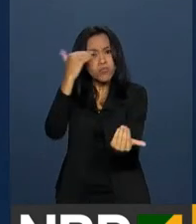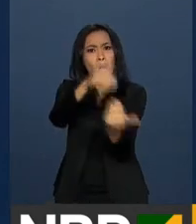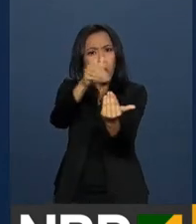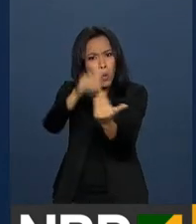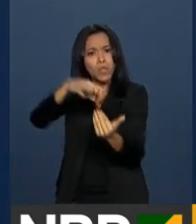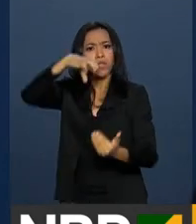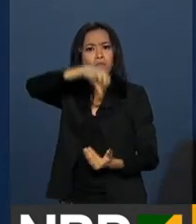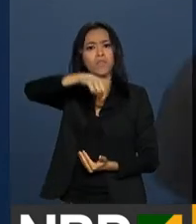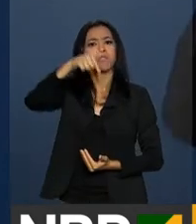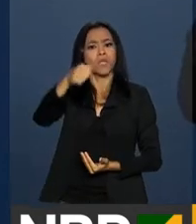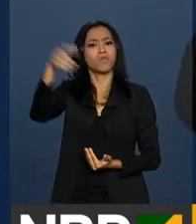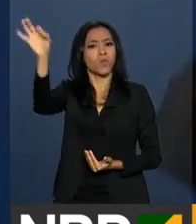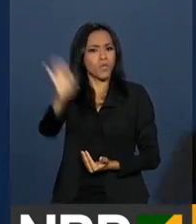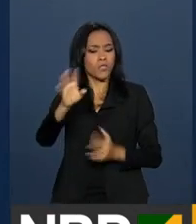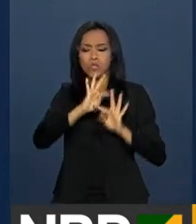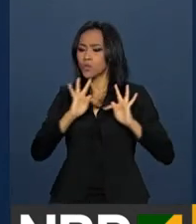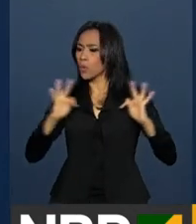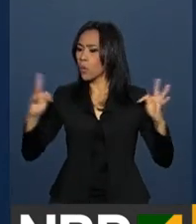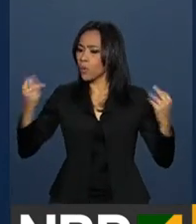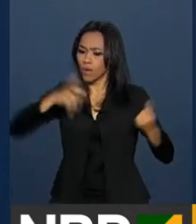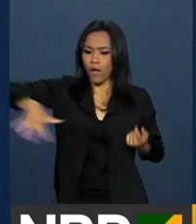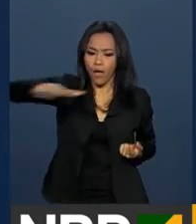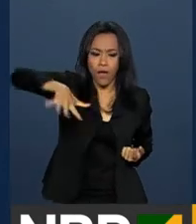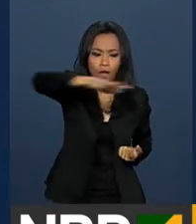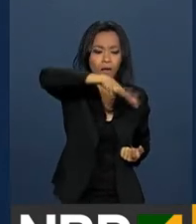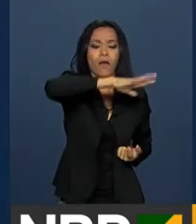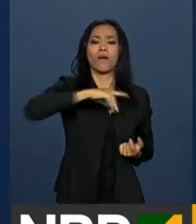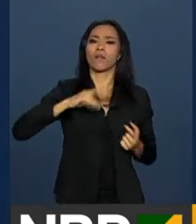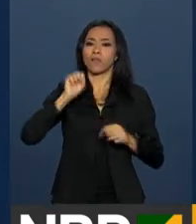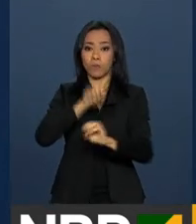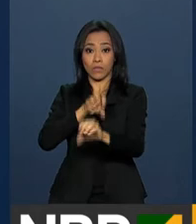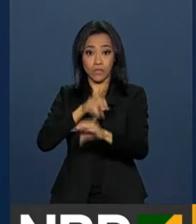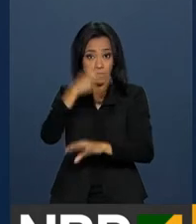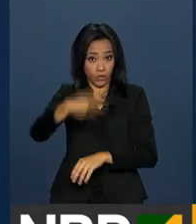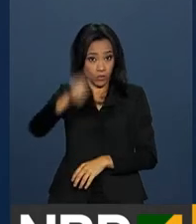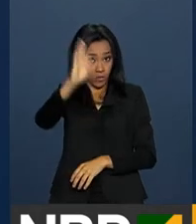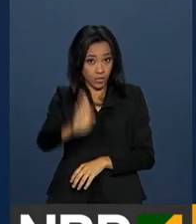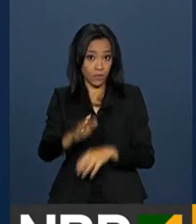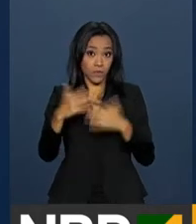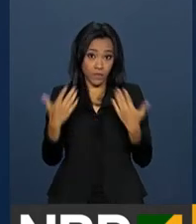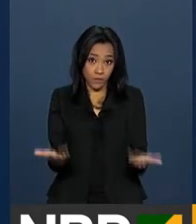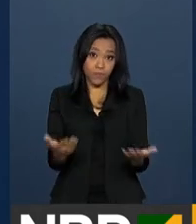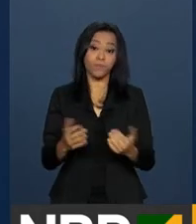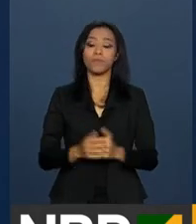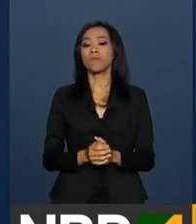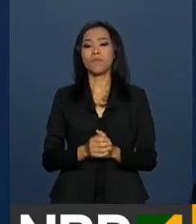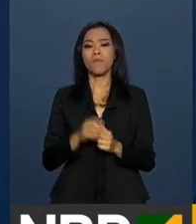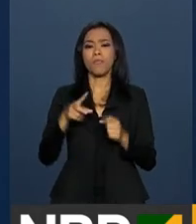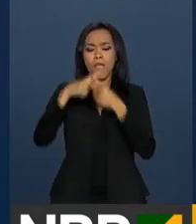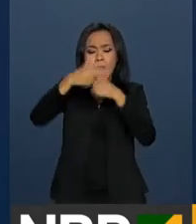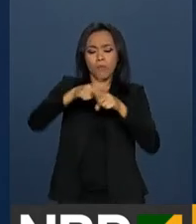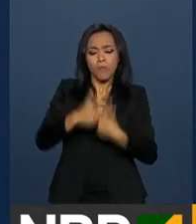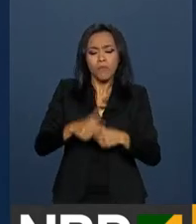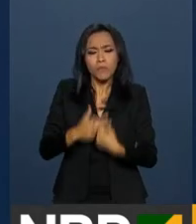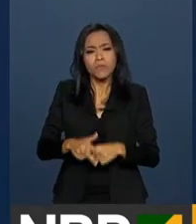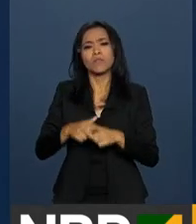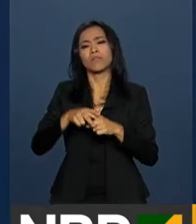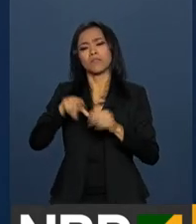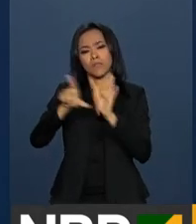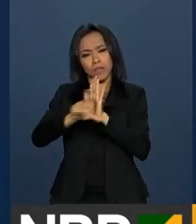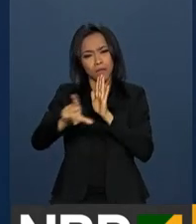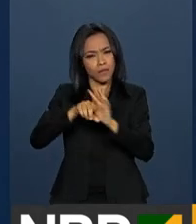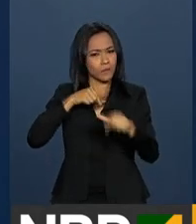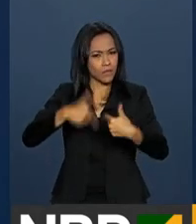96, 97% de todo o setor educacional brasileiro. A própria, convenhamos, modernização trabalhista foi nessa